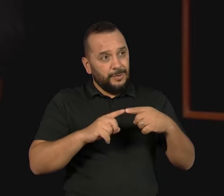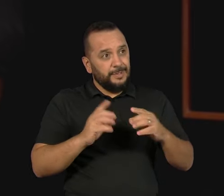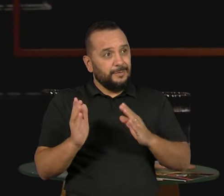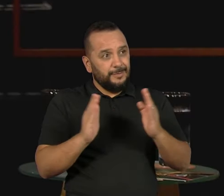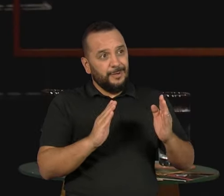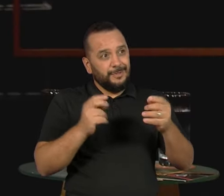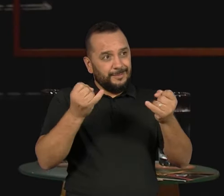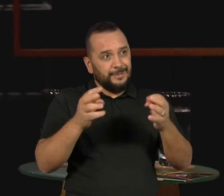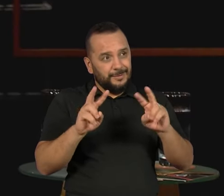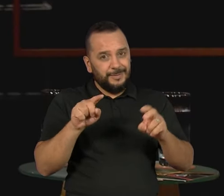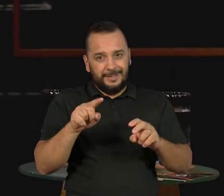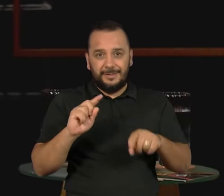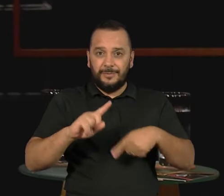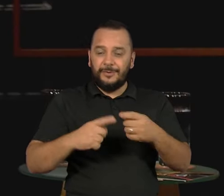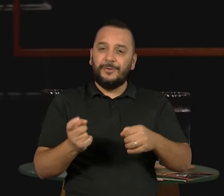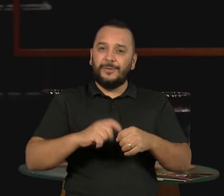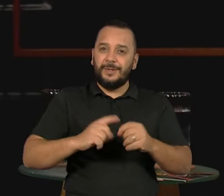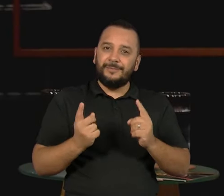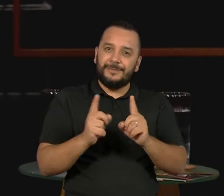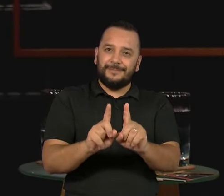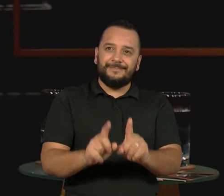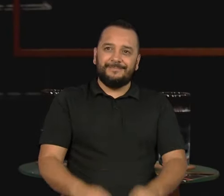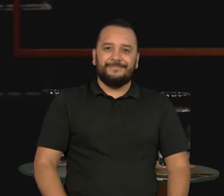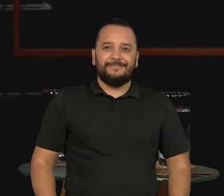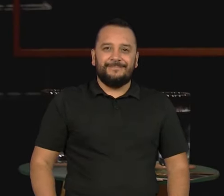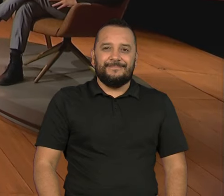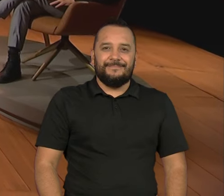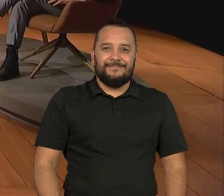Maravilha. Voltamos já com o Tiago Santiago.